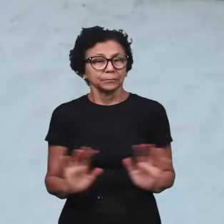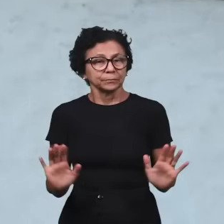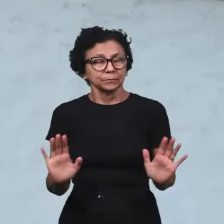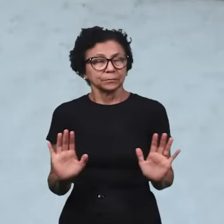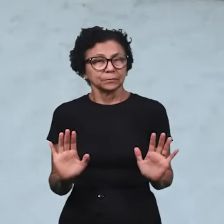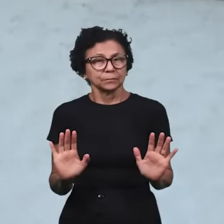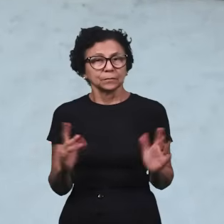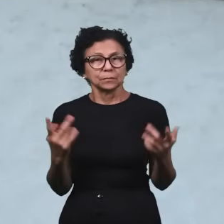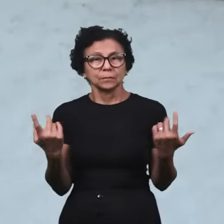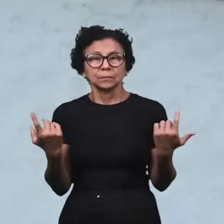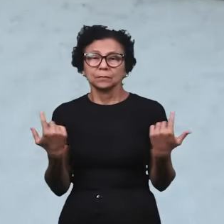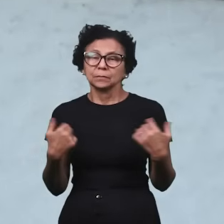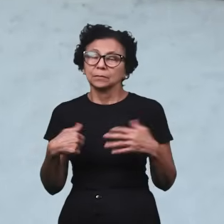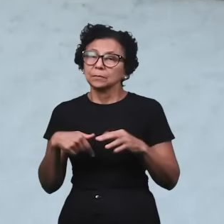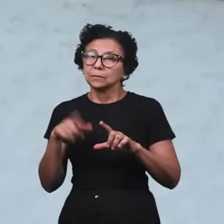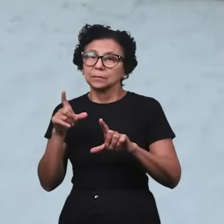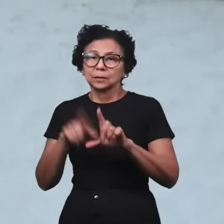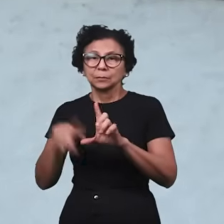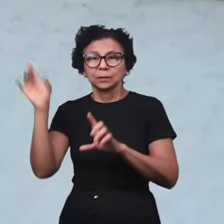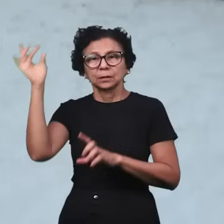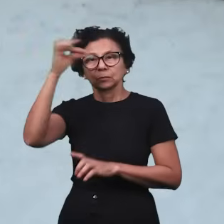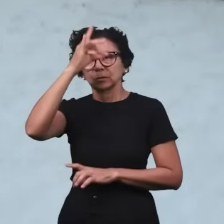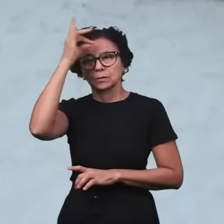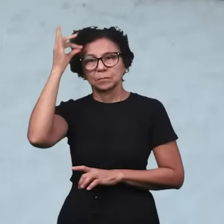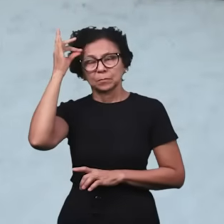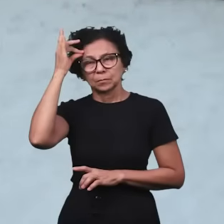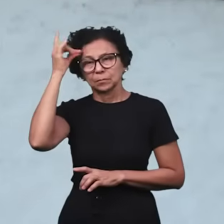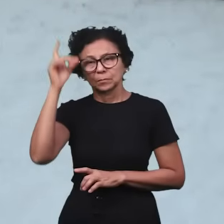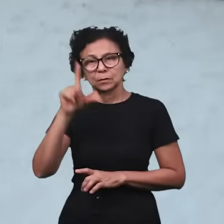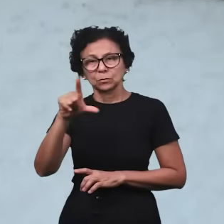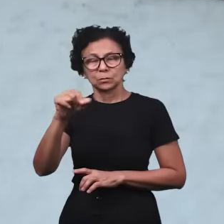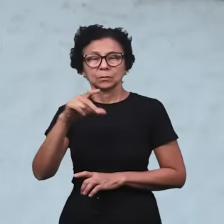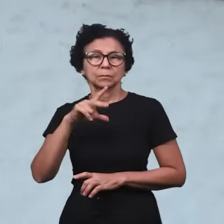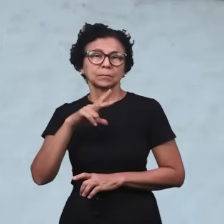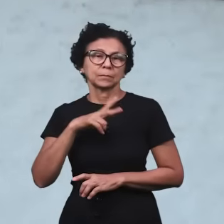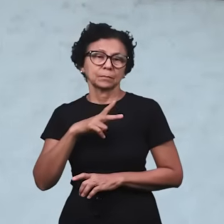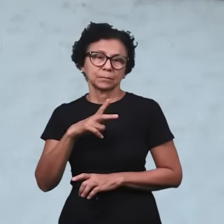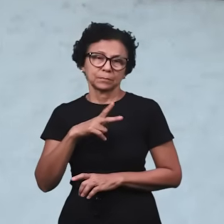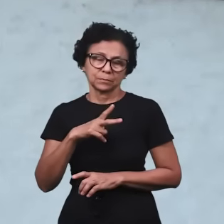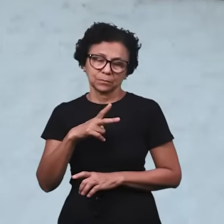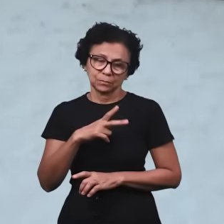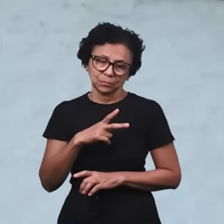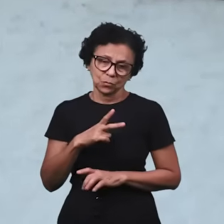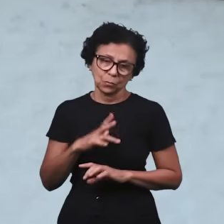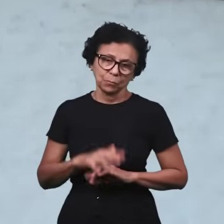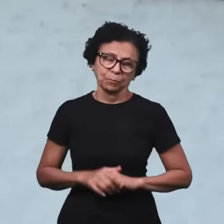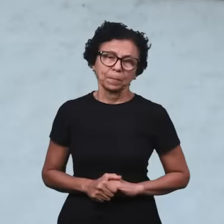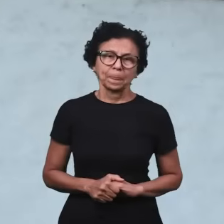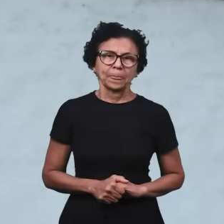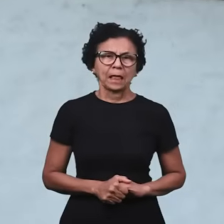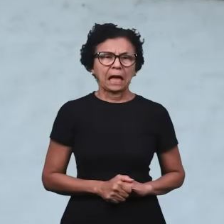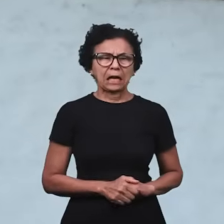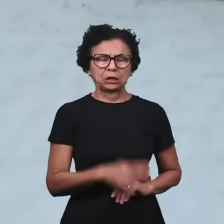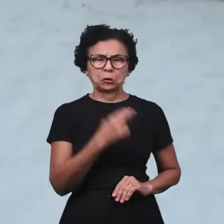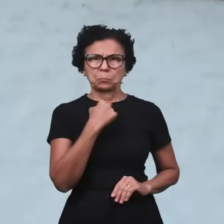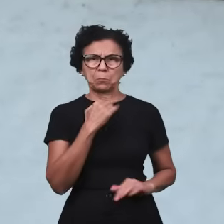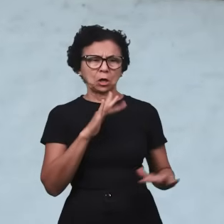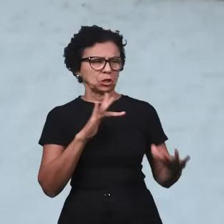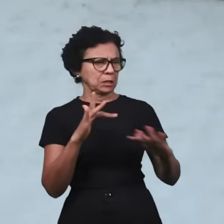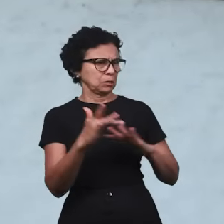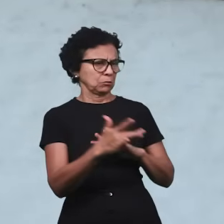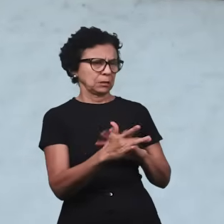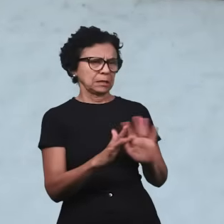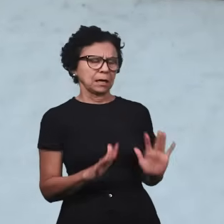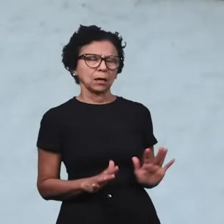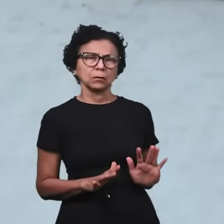estar na dependência ou em obediência ao que o Espírito Santo está determinando, não é? Não é que nós não podemos ter rede social, que